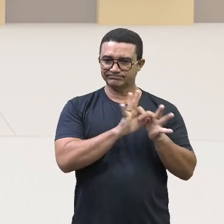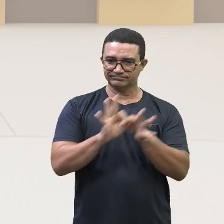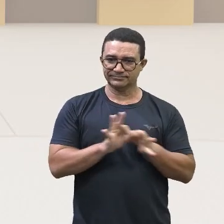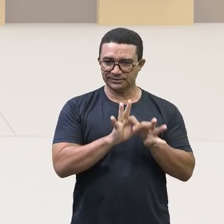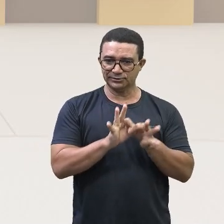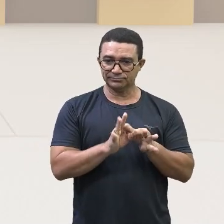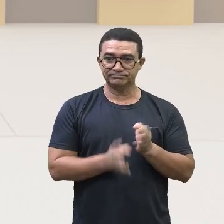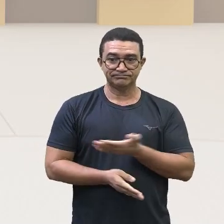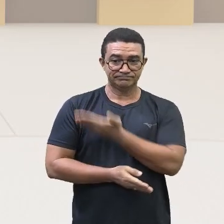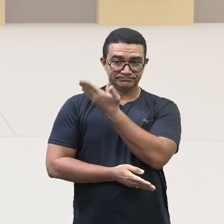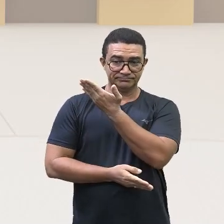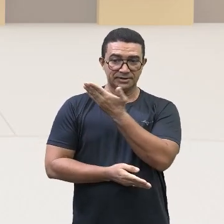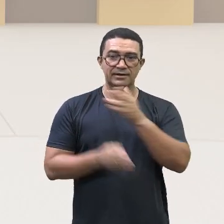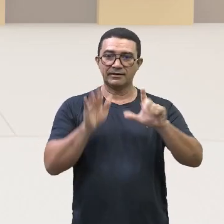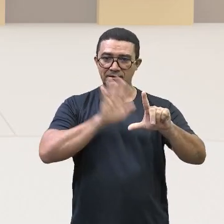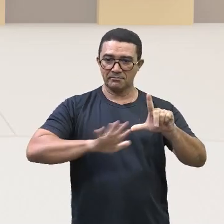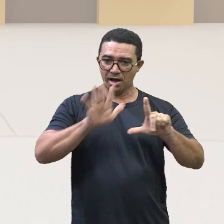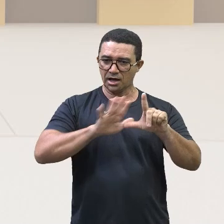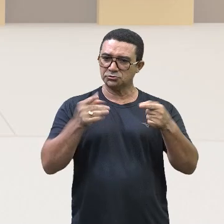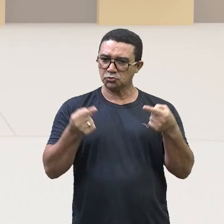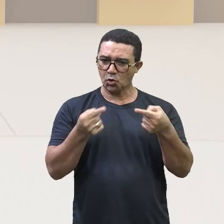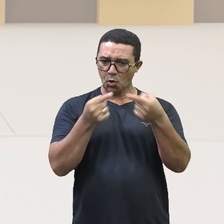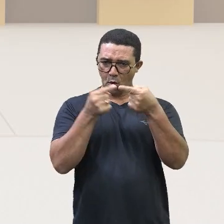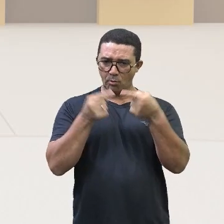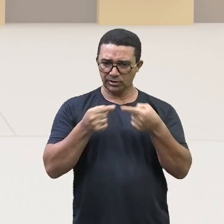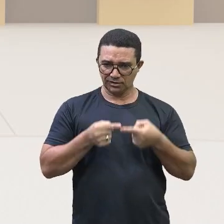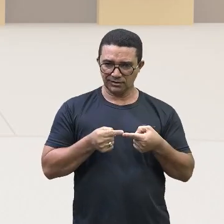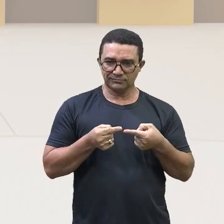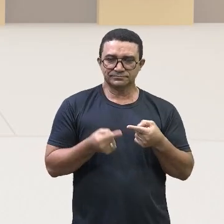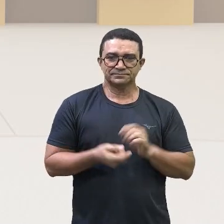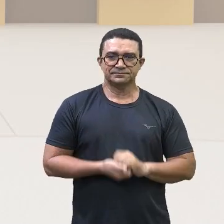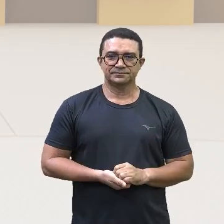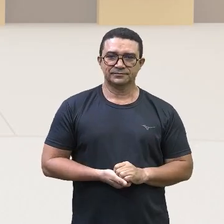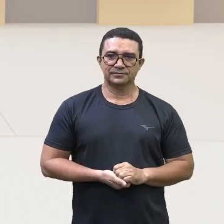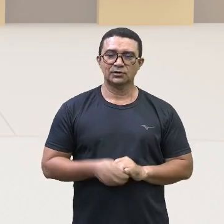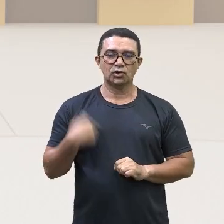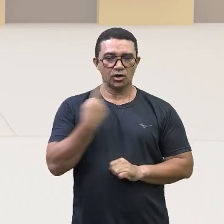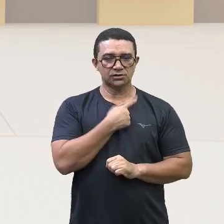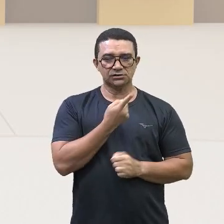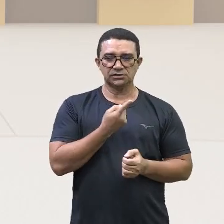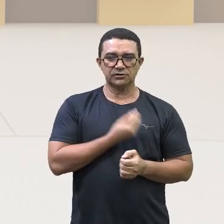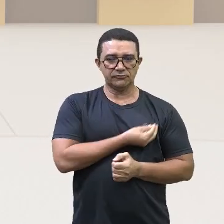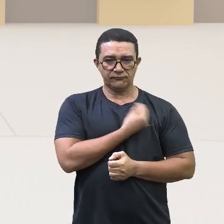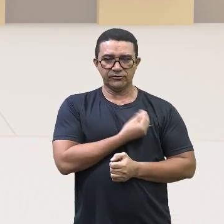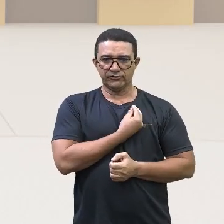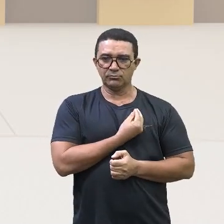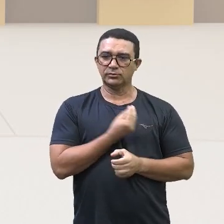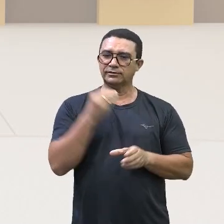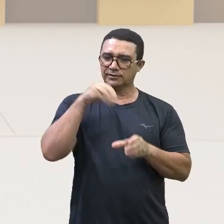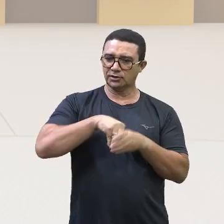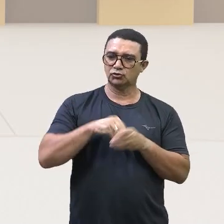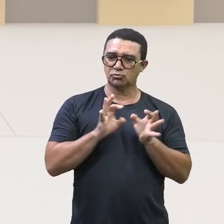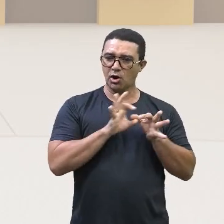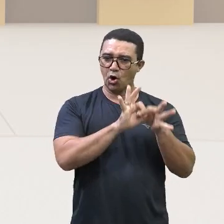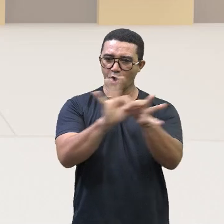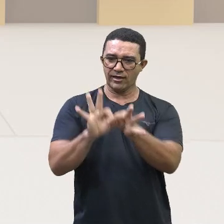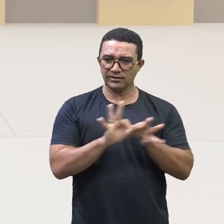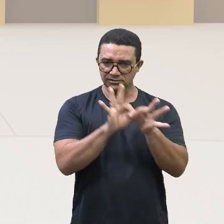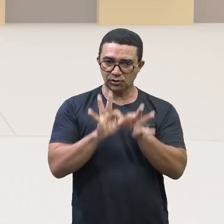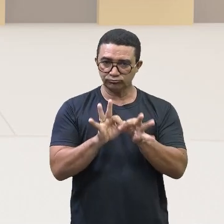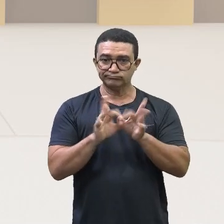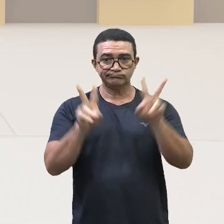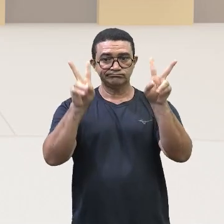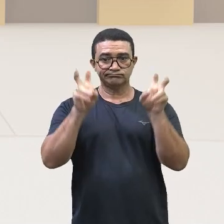bem a imagem, tudo está relacionado, ninguém é uma ilha, vivemos dentro de uma rede. Tema